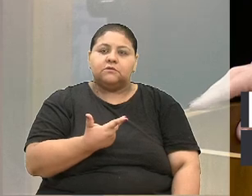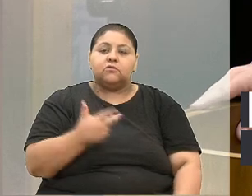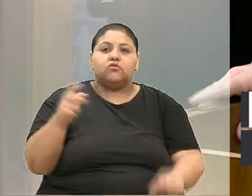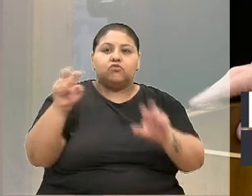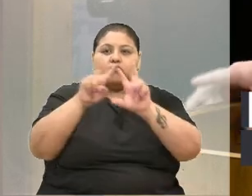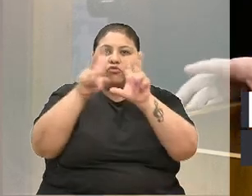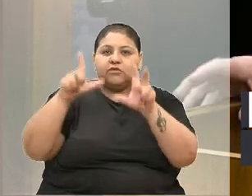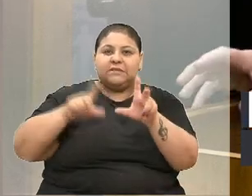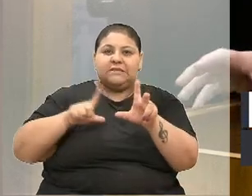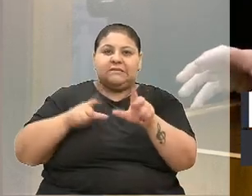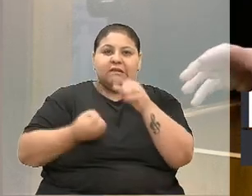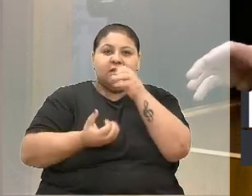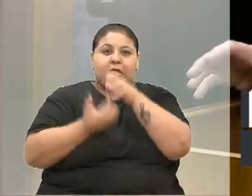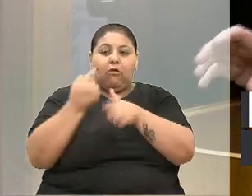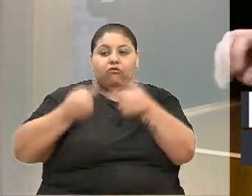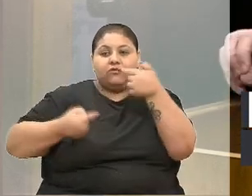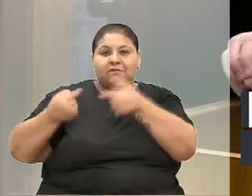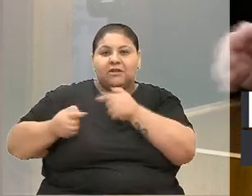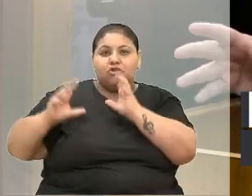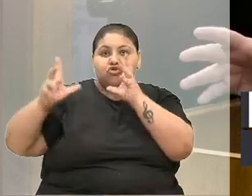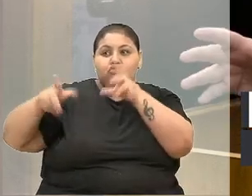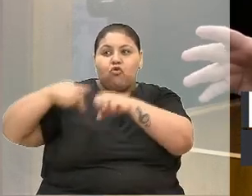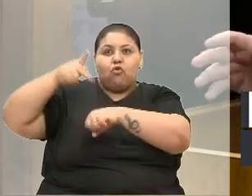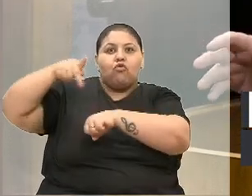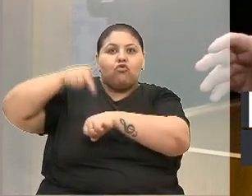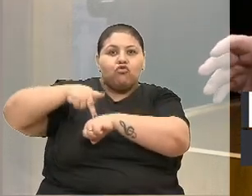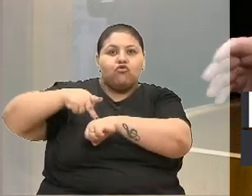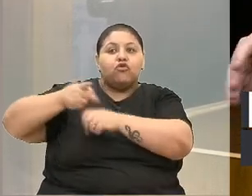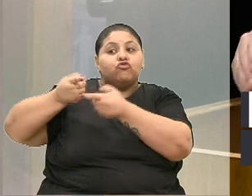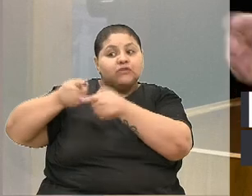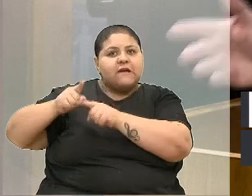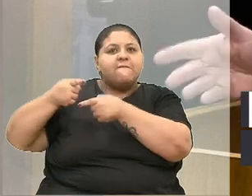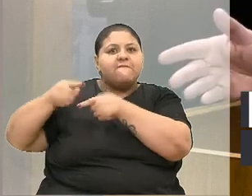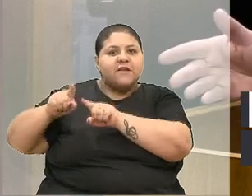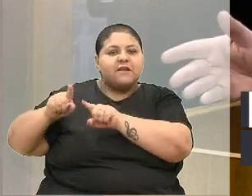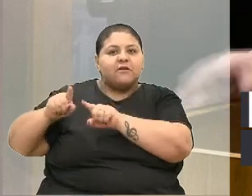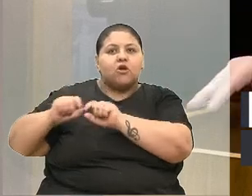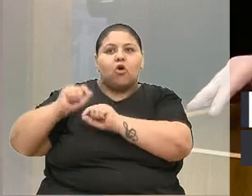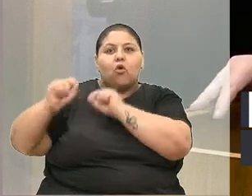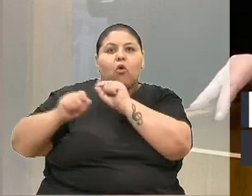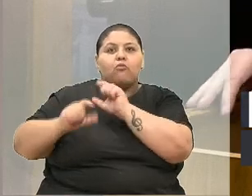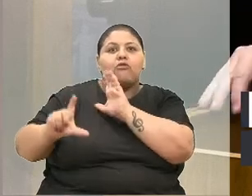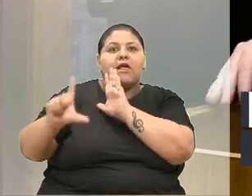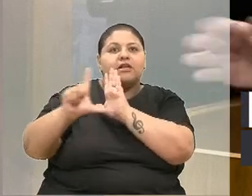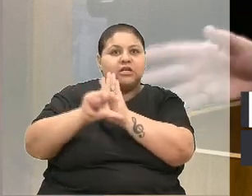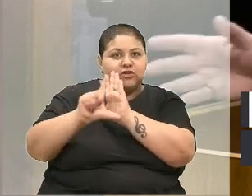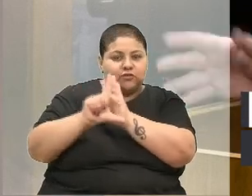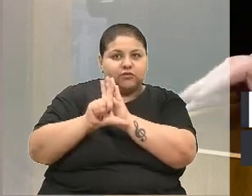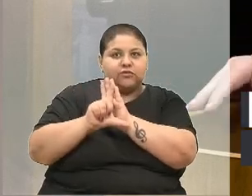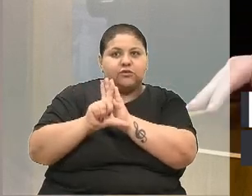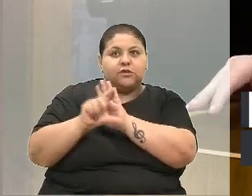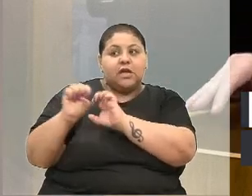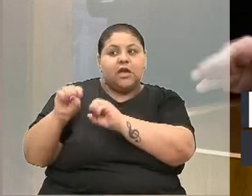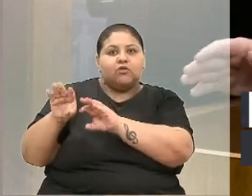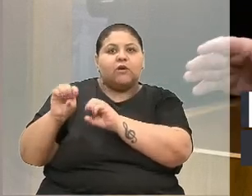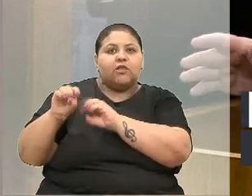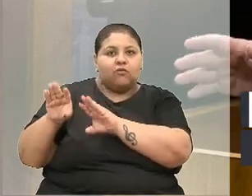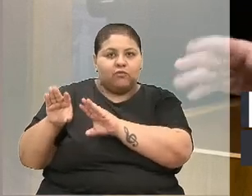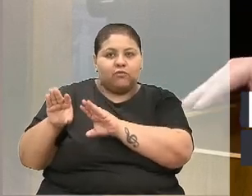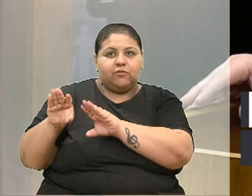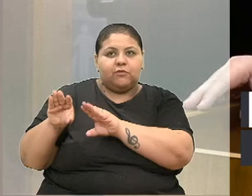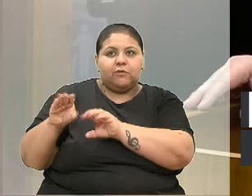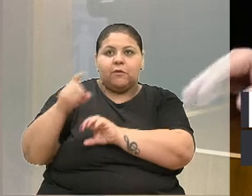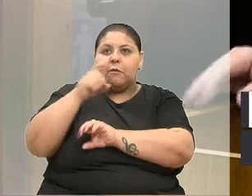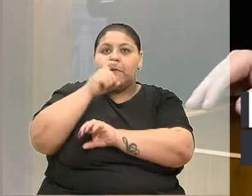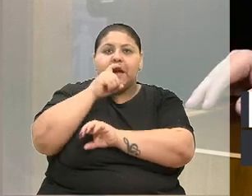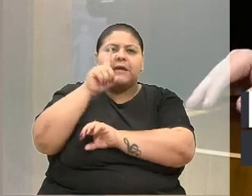tem gerado debate em todo o país e que nos desafia enquanto legisladores, educadores, como